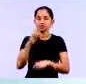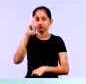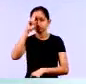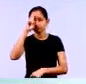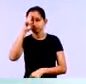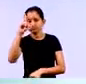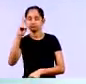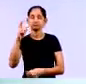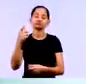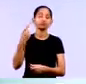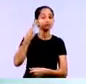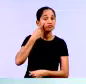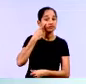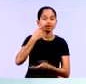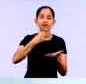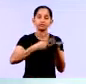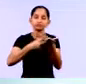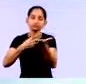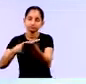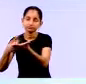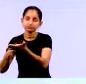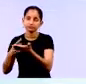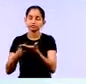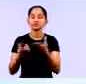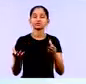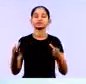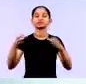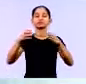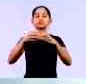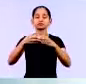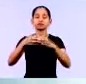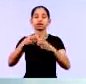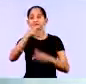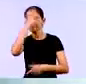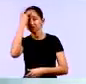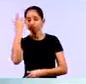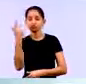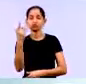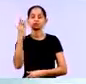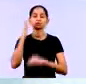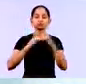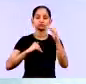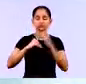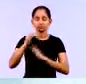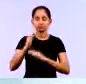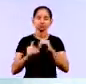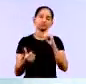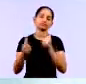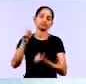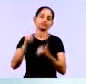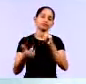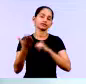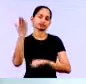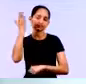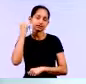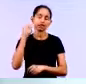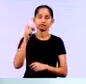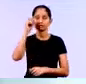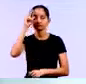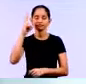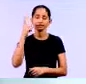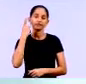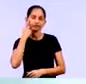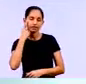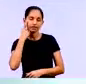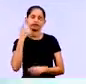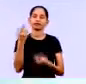com o tipo de organização, o tipo de analista. Então ele vai adotar um determinado critério e vai utilizar